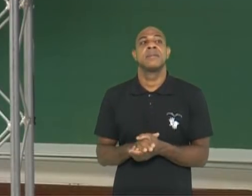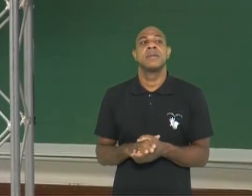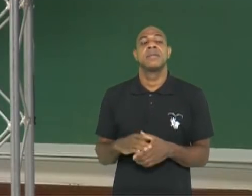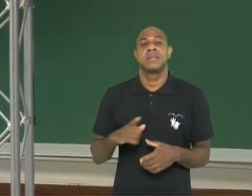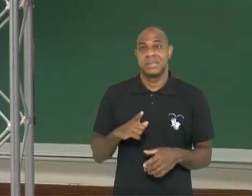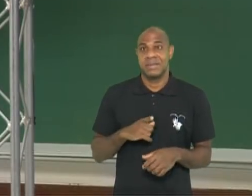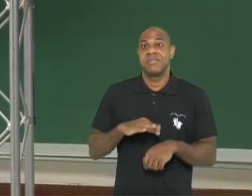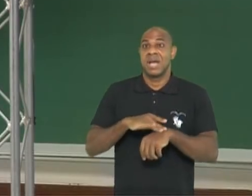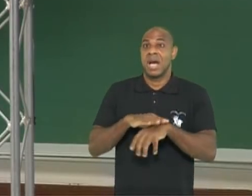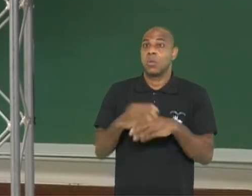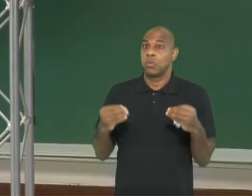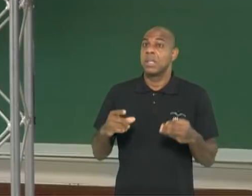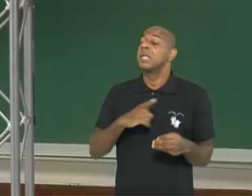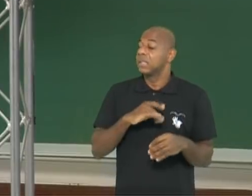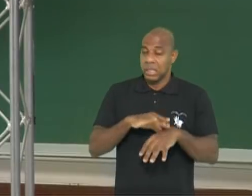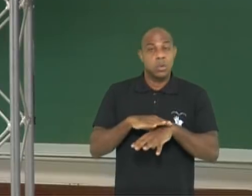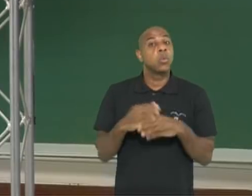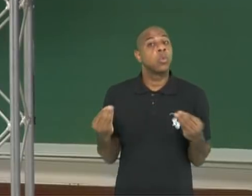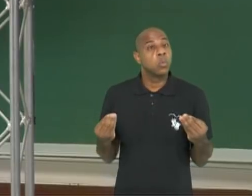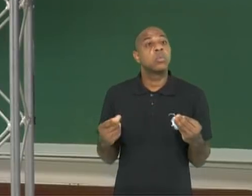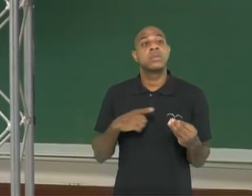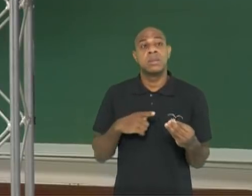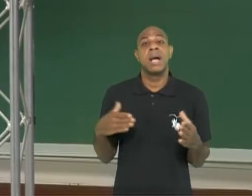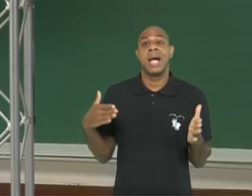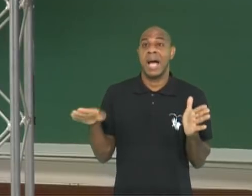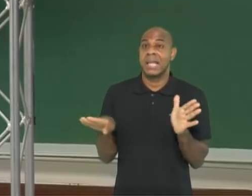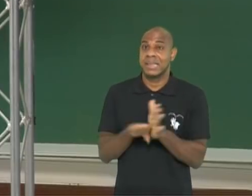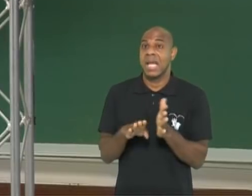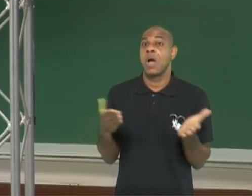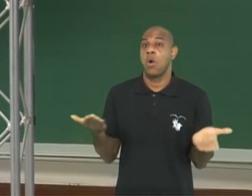houve a cura, e existe a cura. Até hoje,